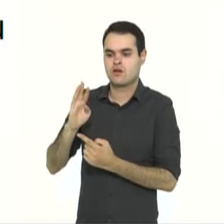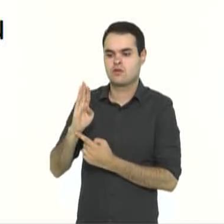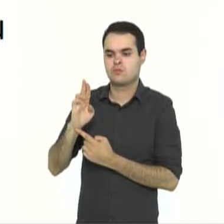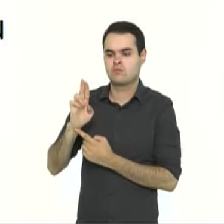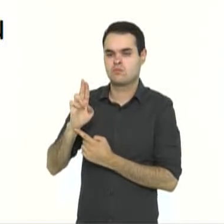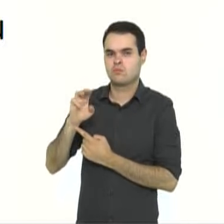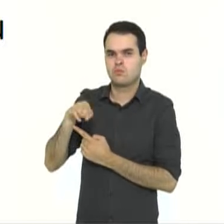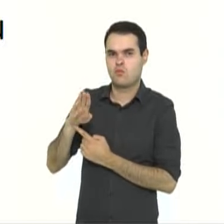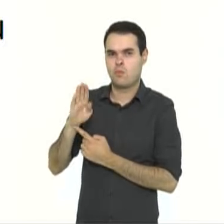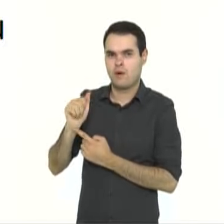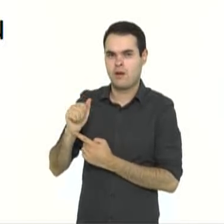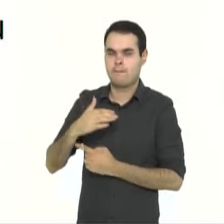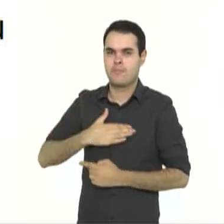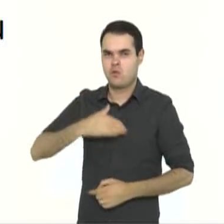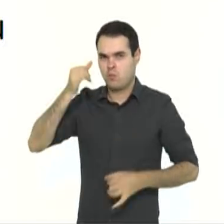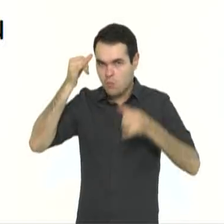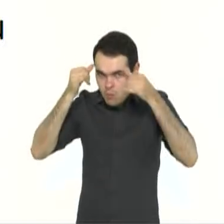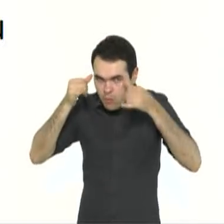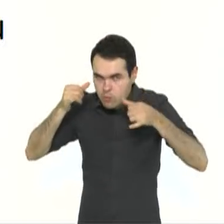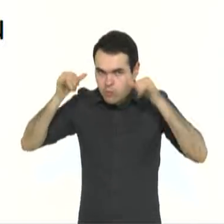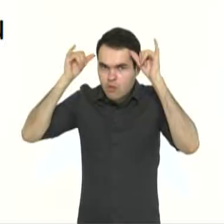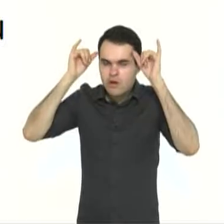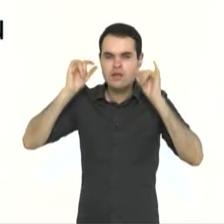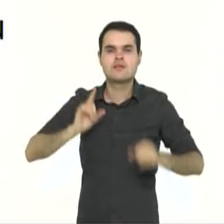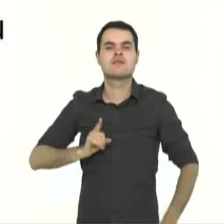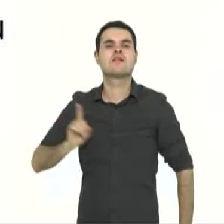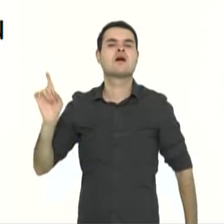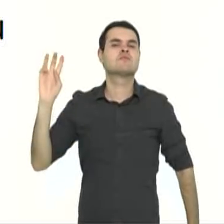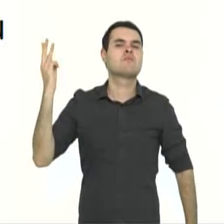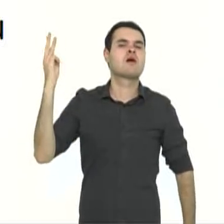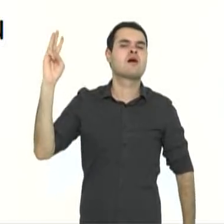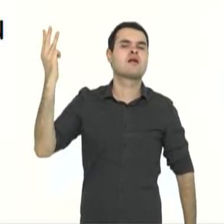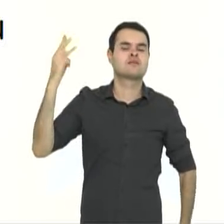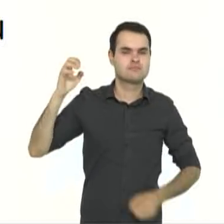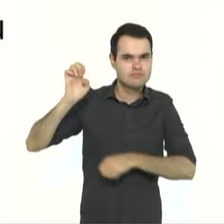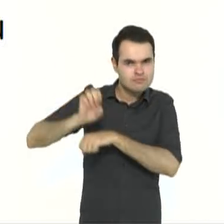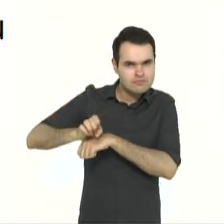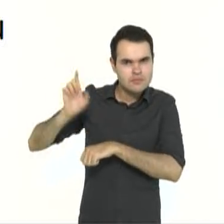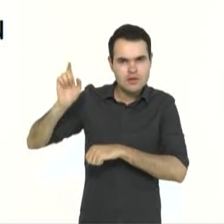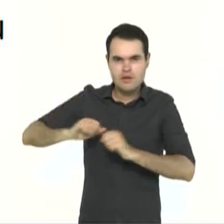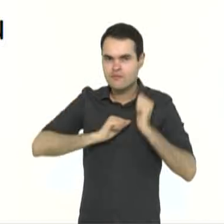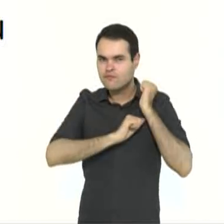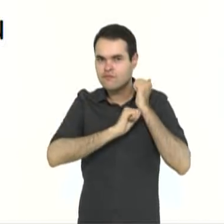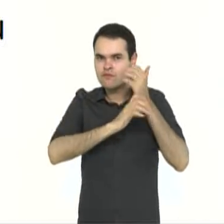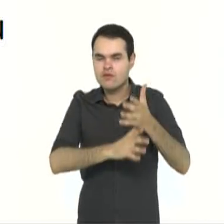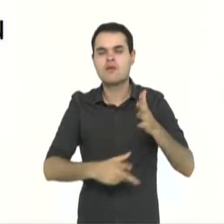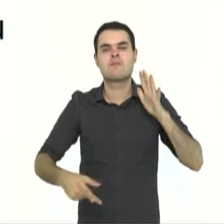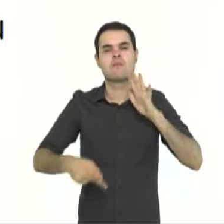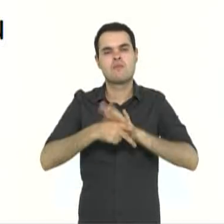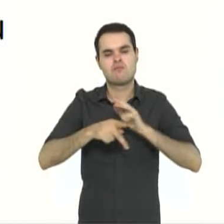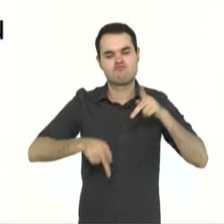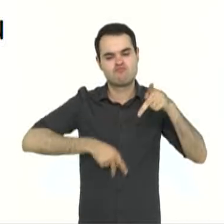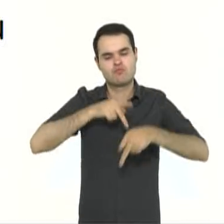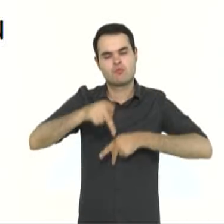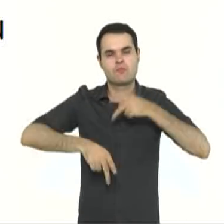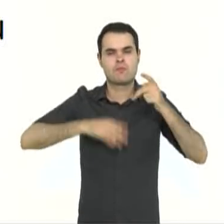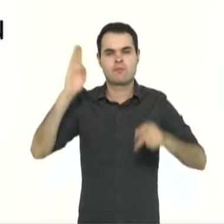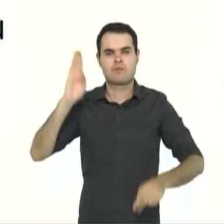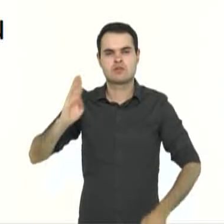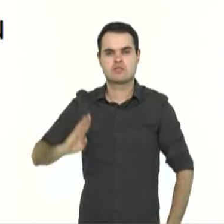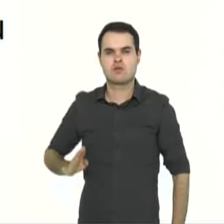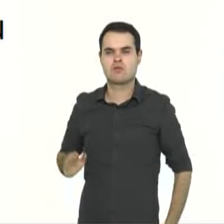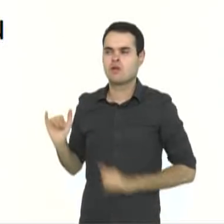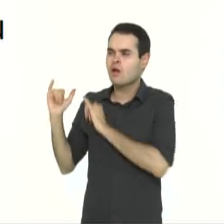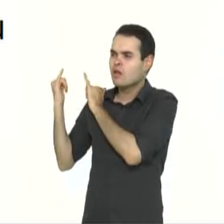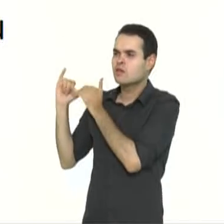Meu Boi, no Maranhão. Trata-se de uma festa do folclore popular brasileiro que se baseia em uma lenda